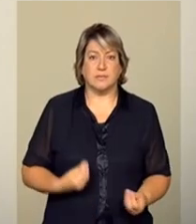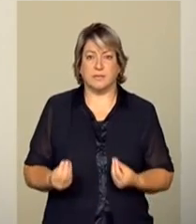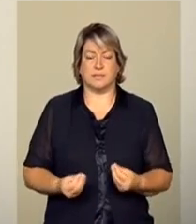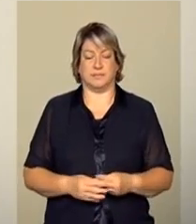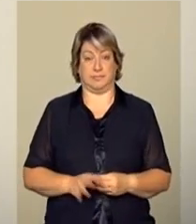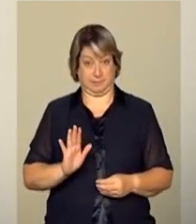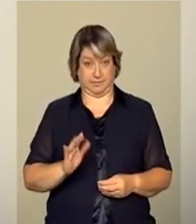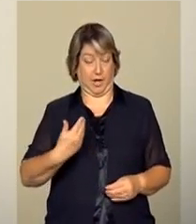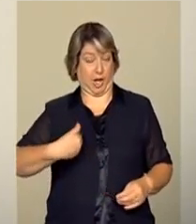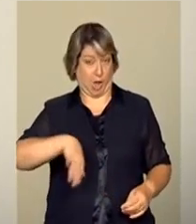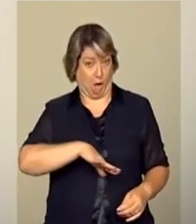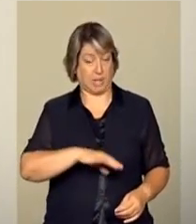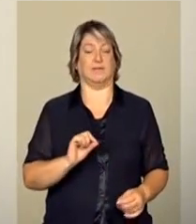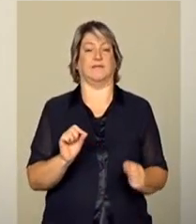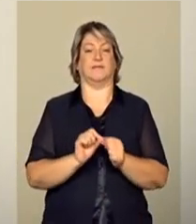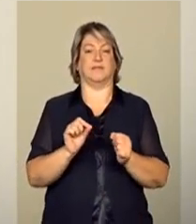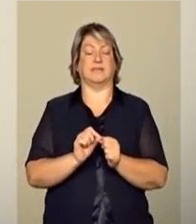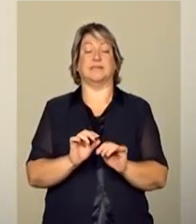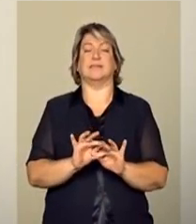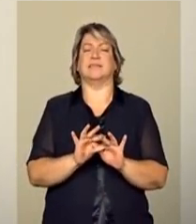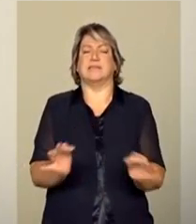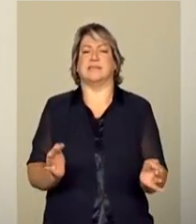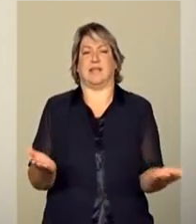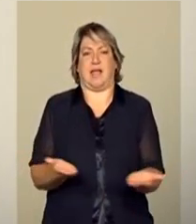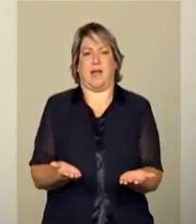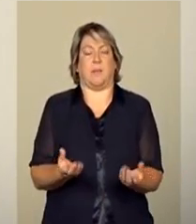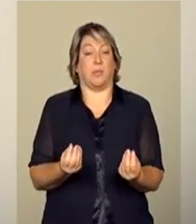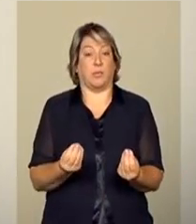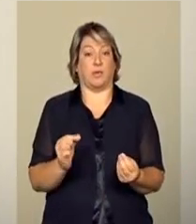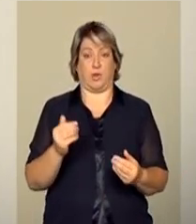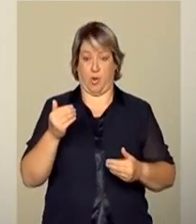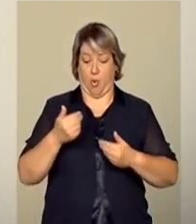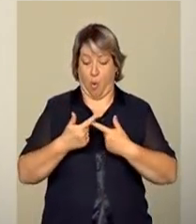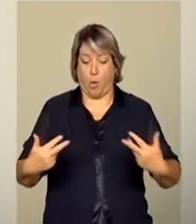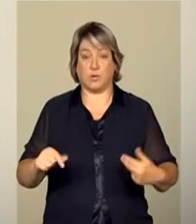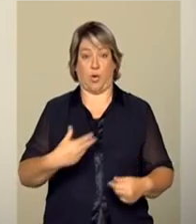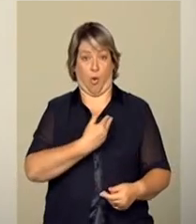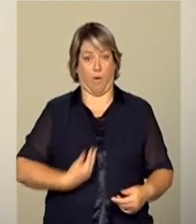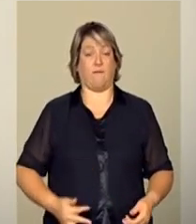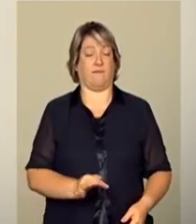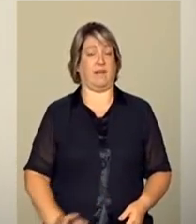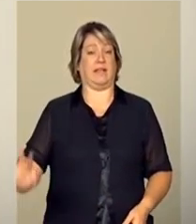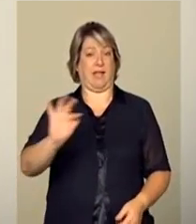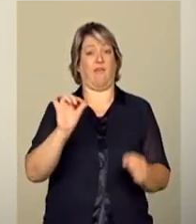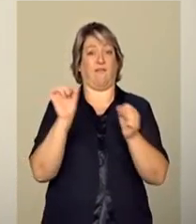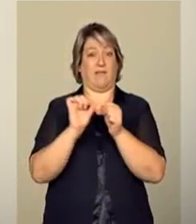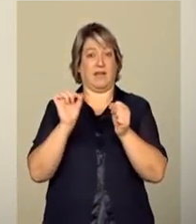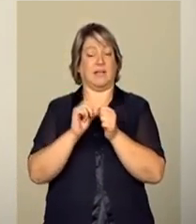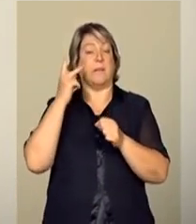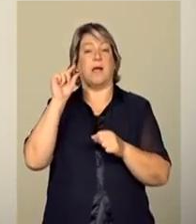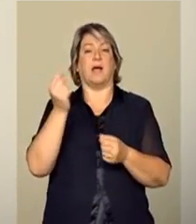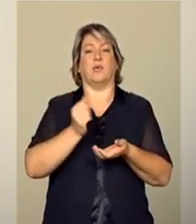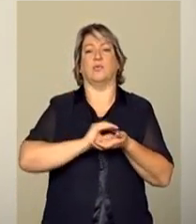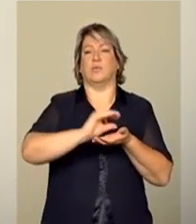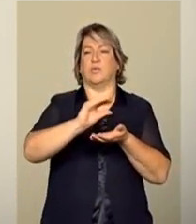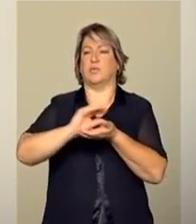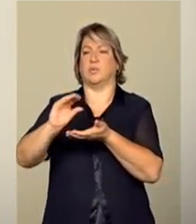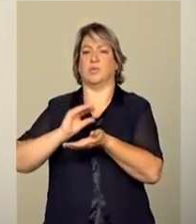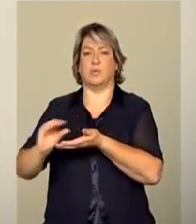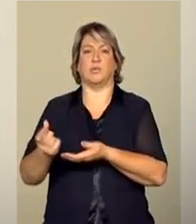Luciano nós simplificamos e muito os procedimentos que o governo federal faz para transferir